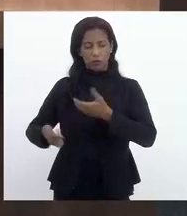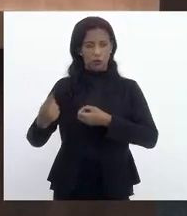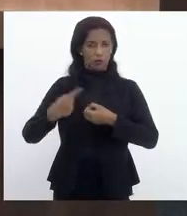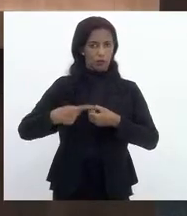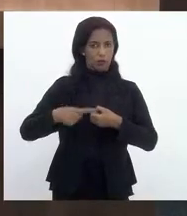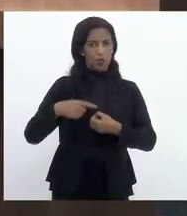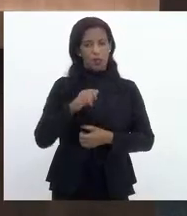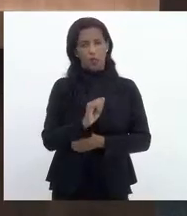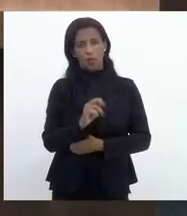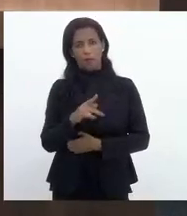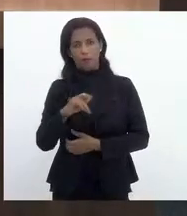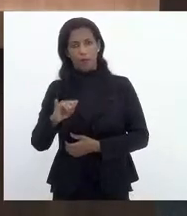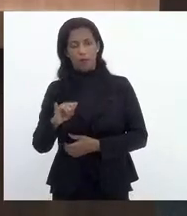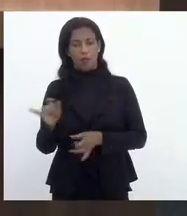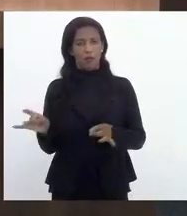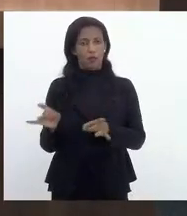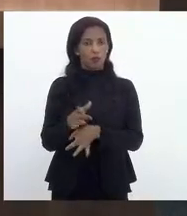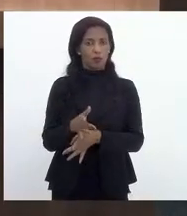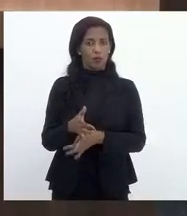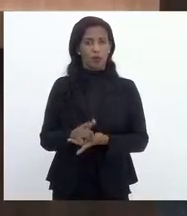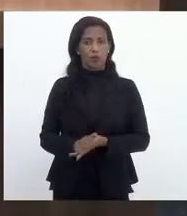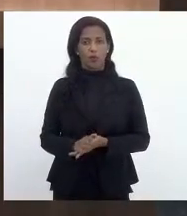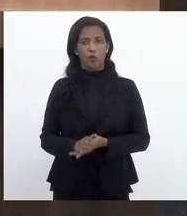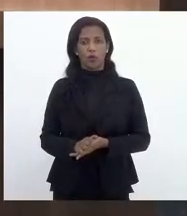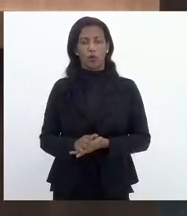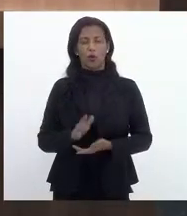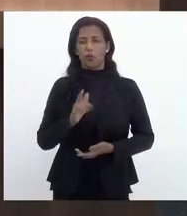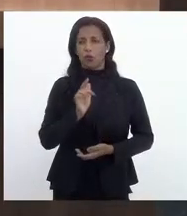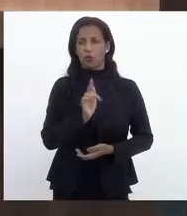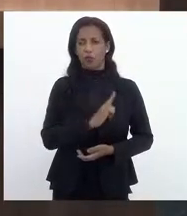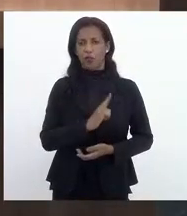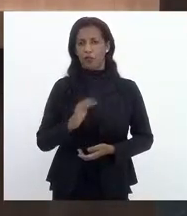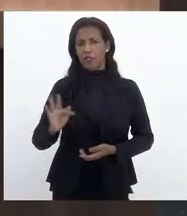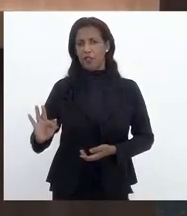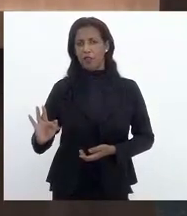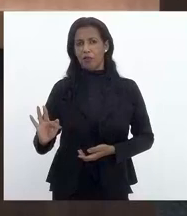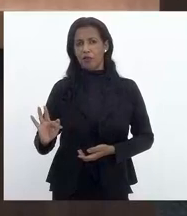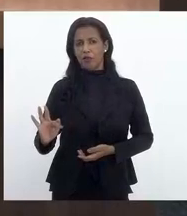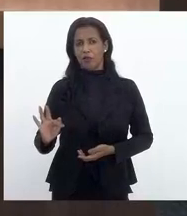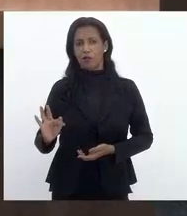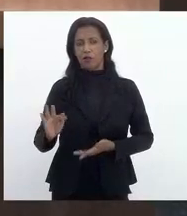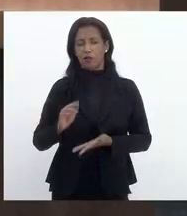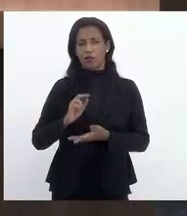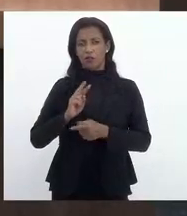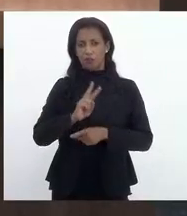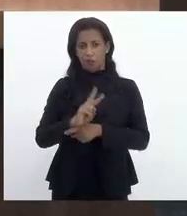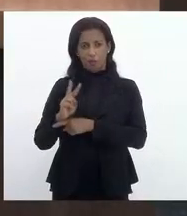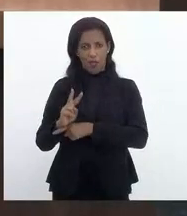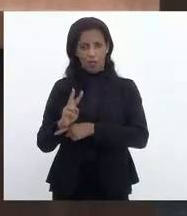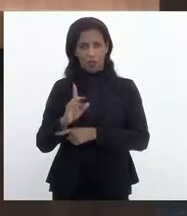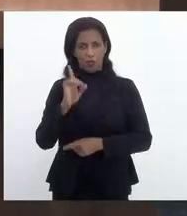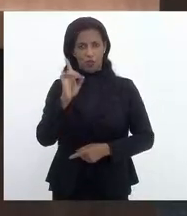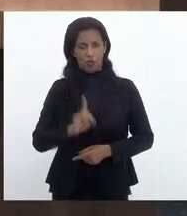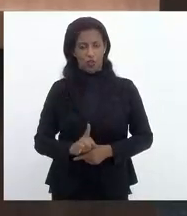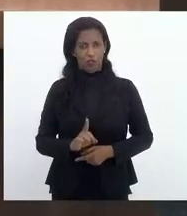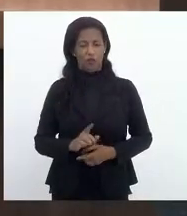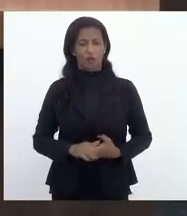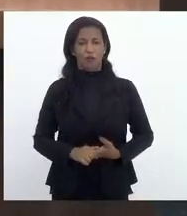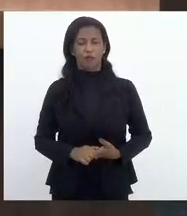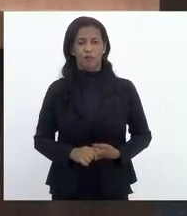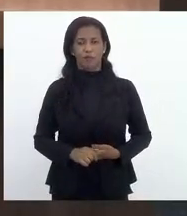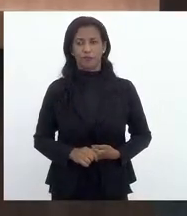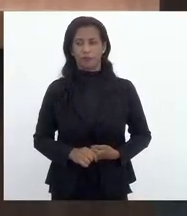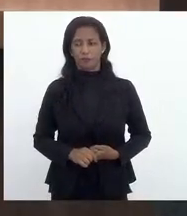município IPI à disposição da União para garantir desses empréstimos de dívida pública Esse é uma